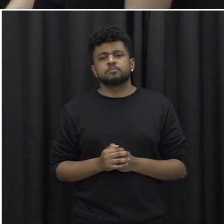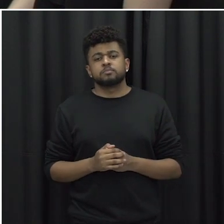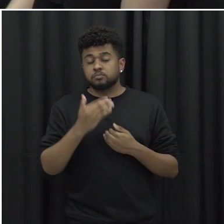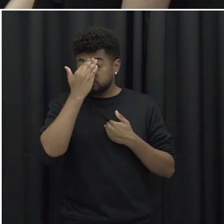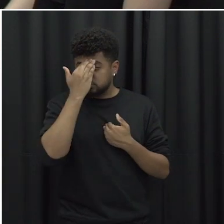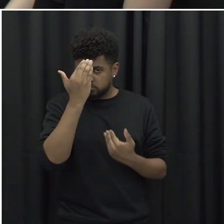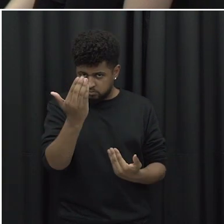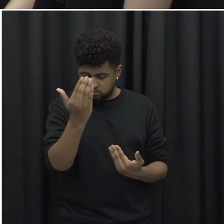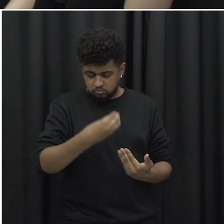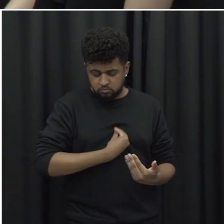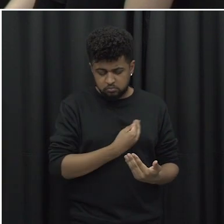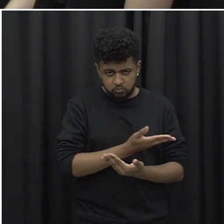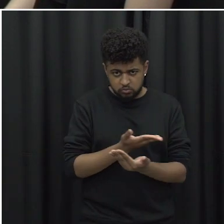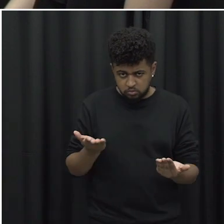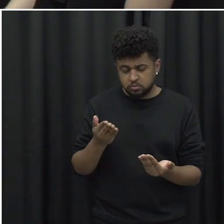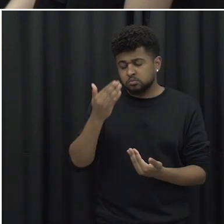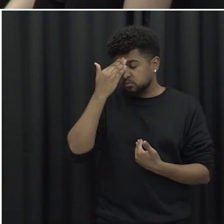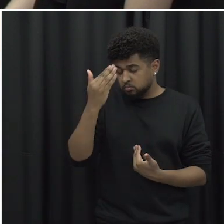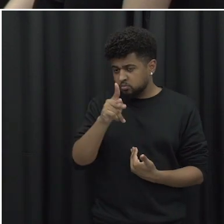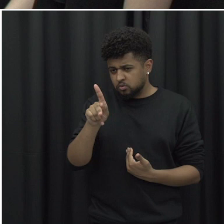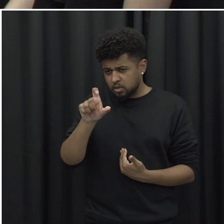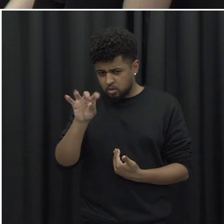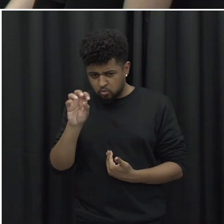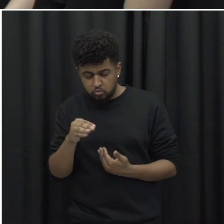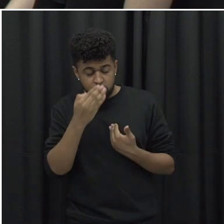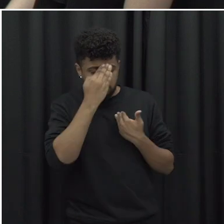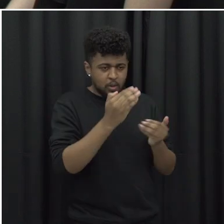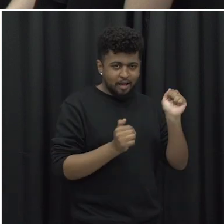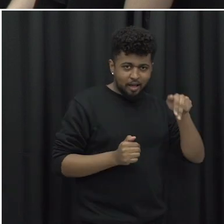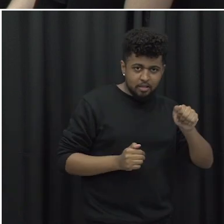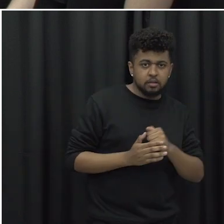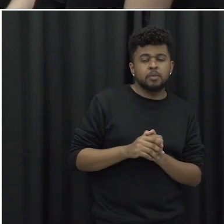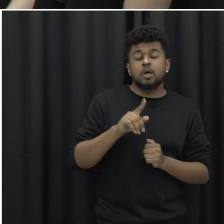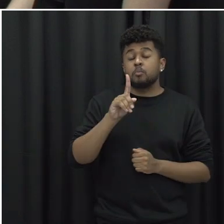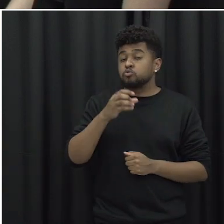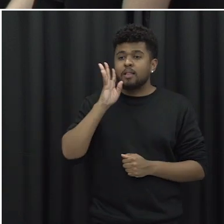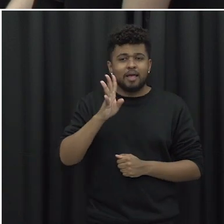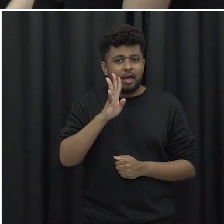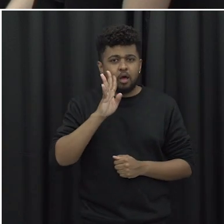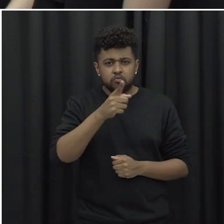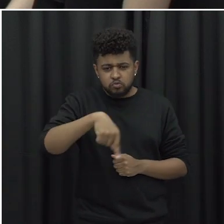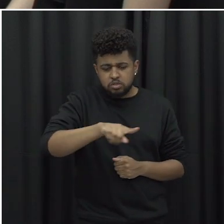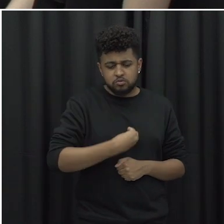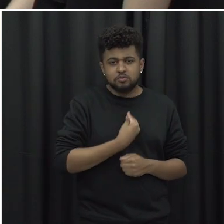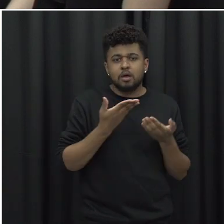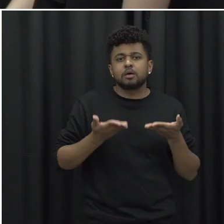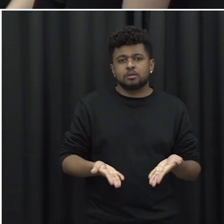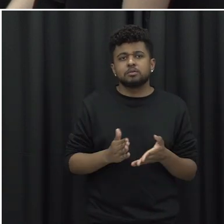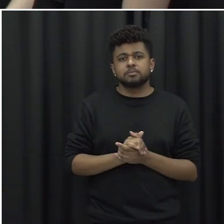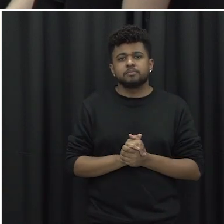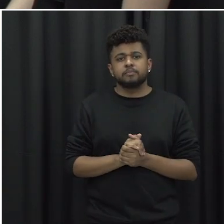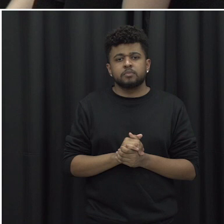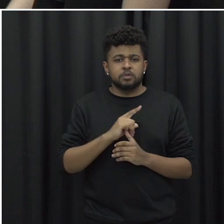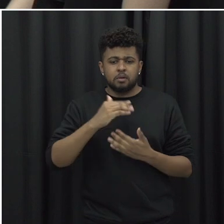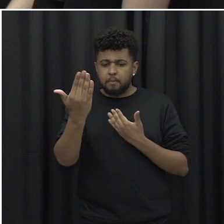Obrigado pela presença, professor Elton. Obrigado, Ana Carolina. Foi muito legal ter vocês aqui. Queria estender esse papo